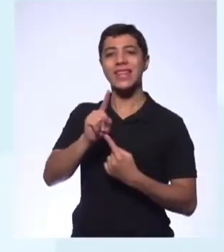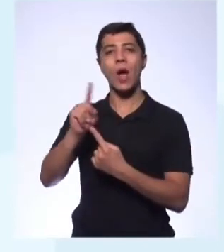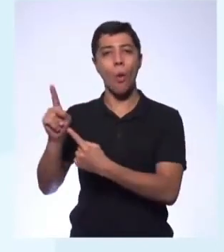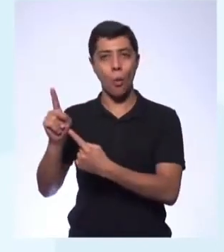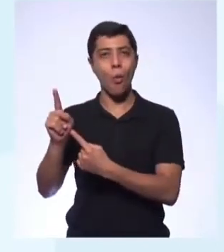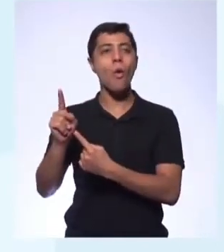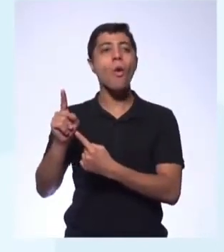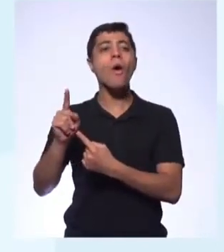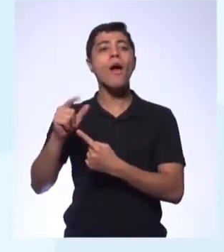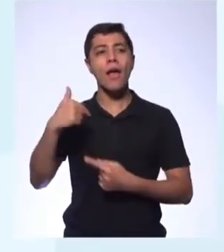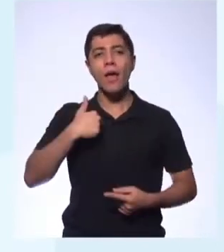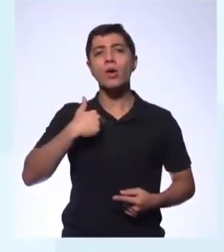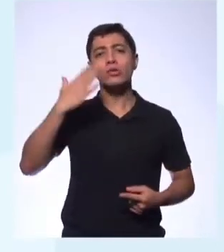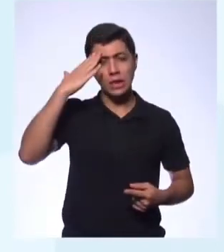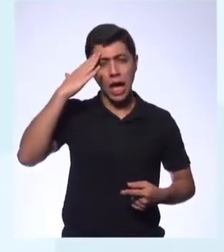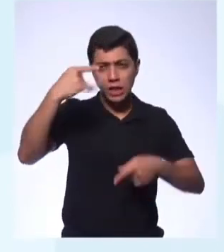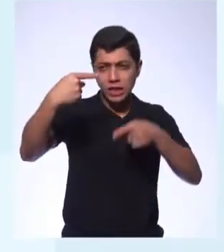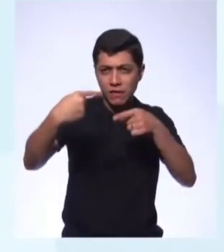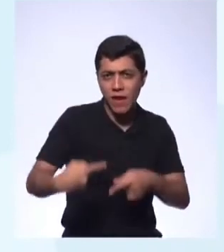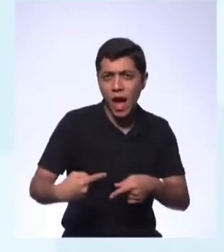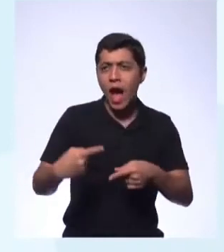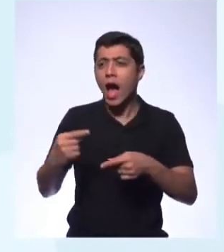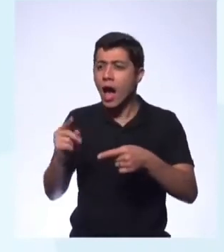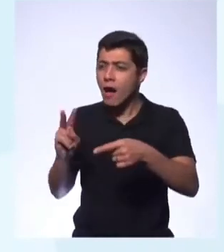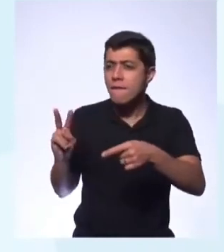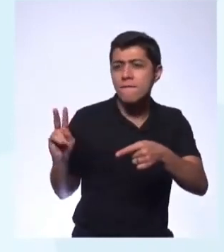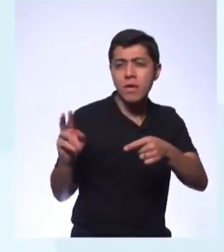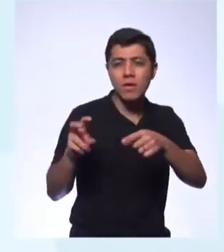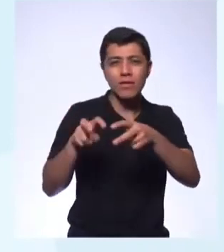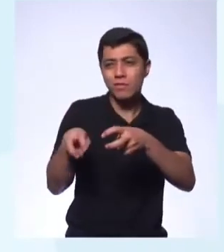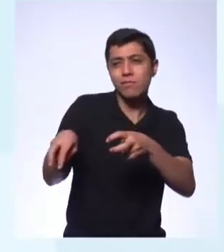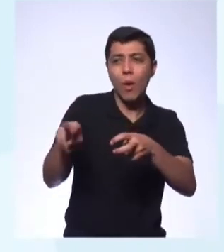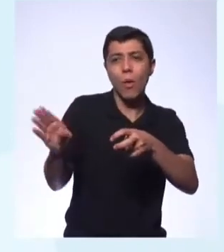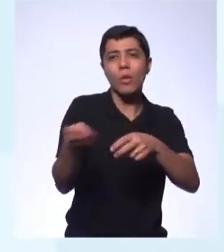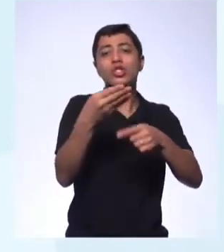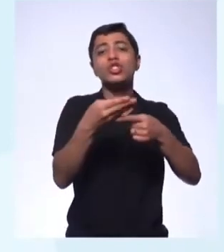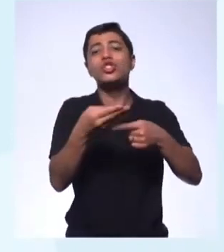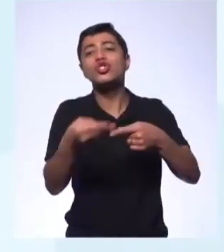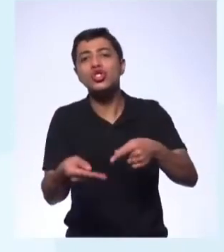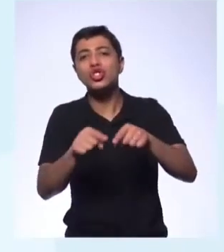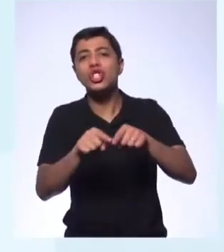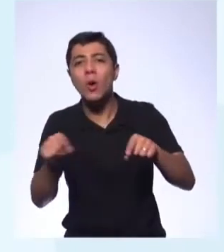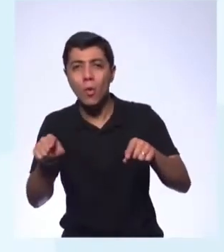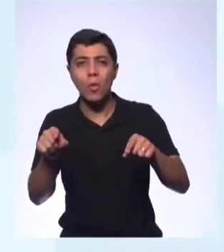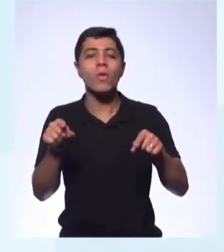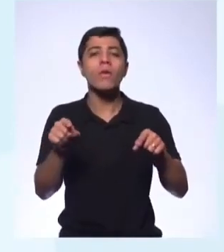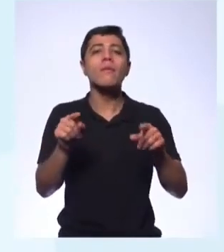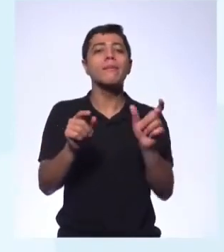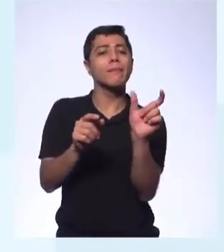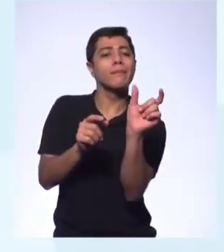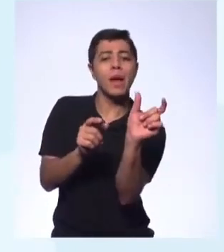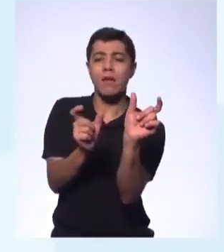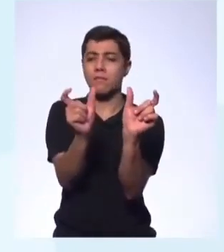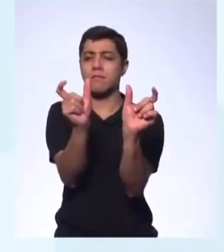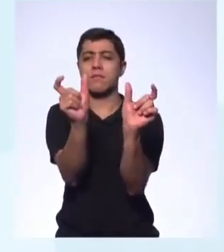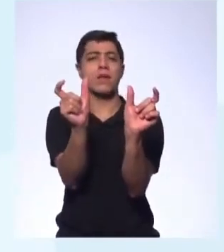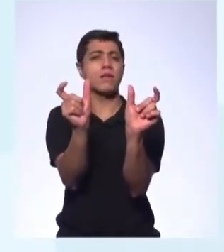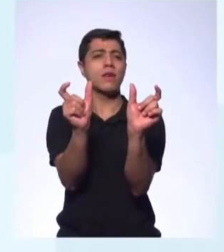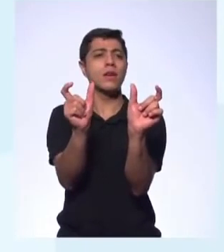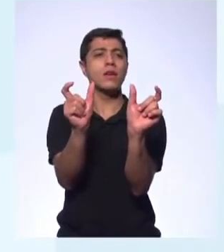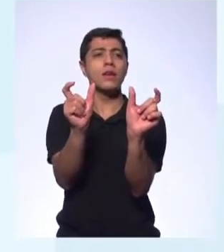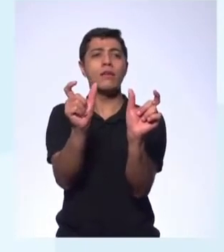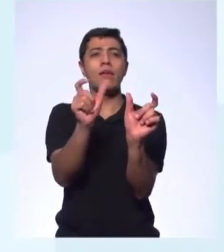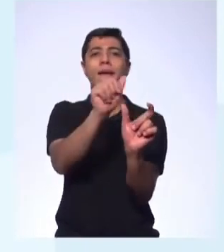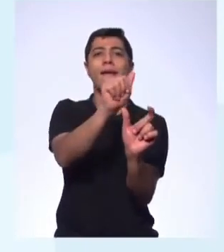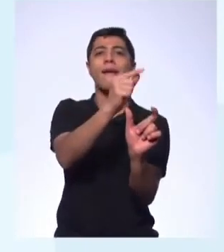trabalha. É aí que pinto 7, mato 17, guardo o canivete e vou descansar. Não só a fala do capoeira, como